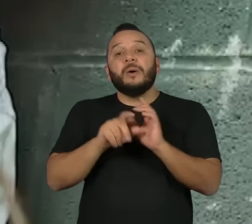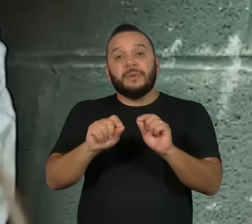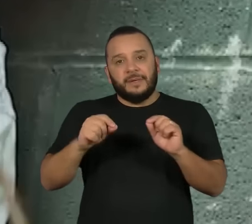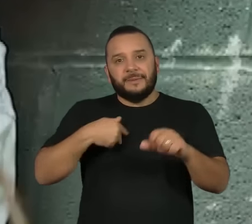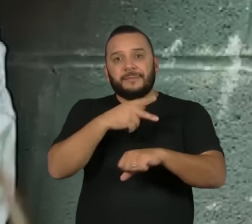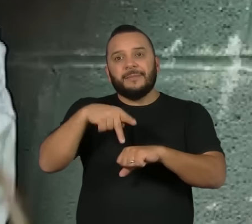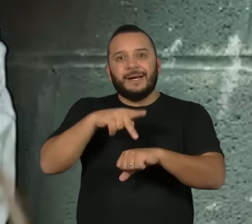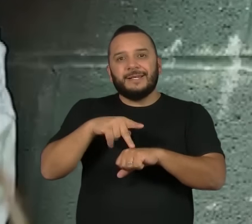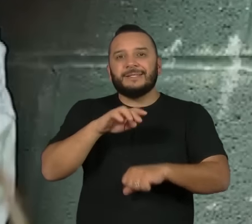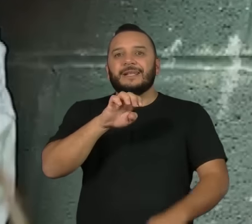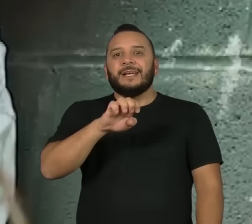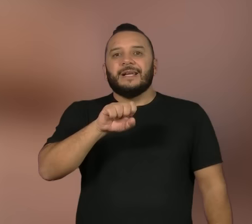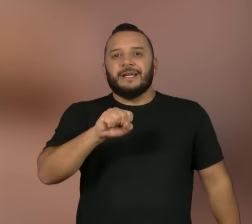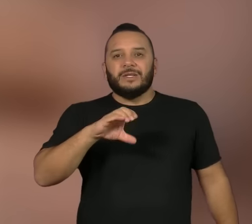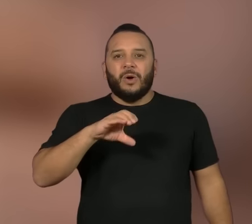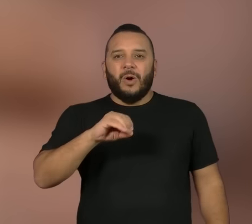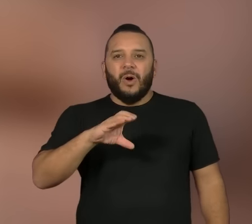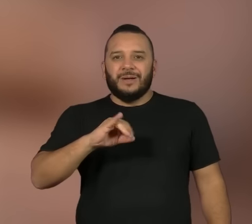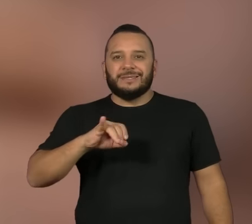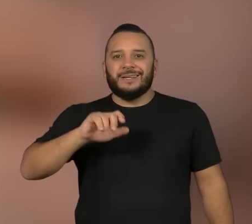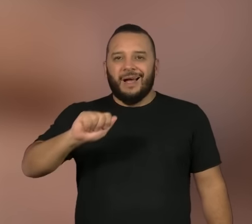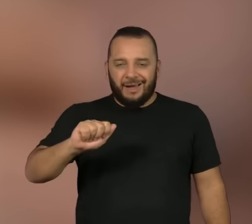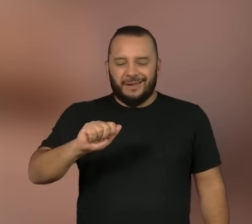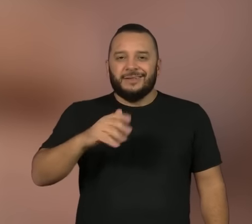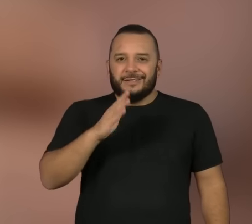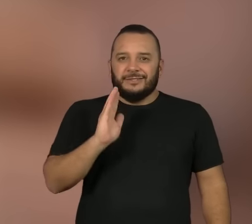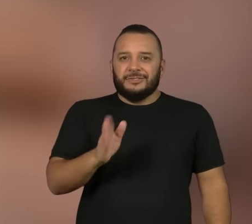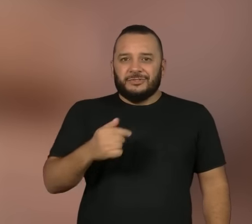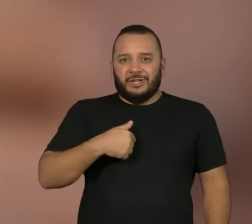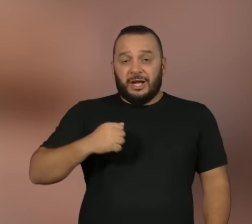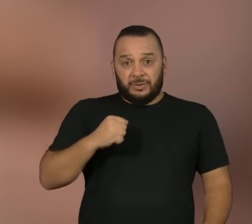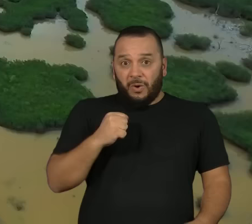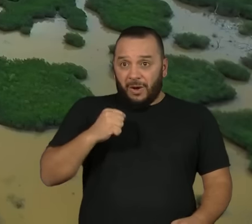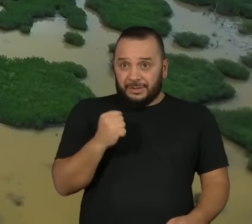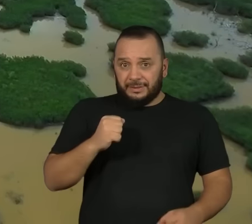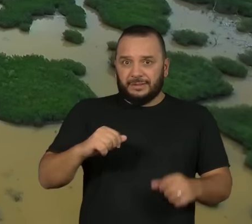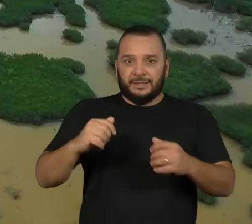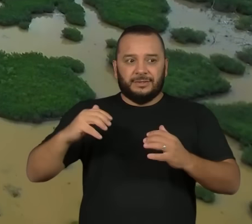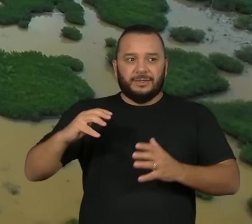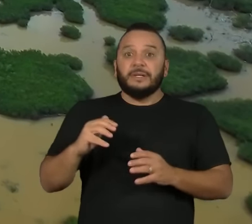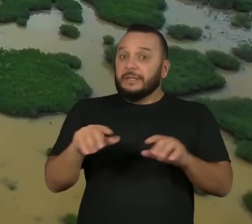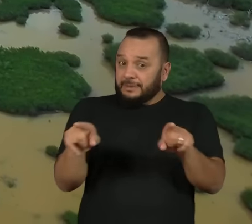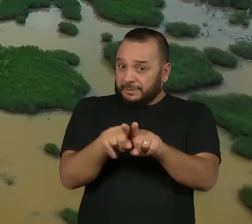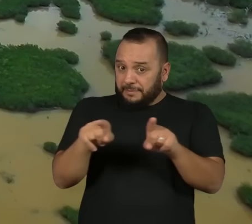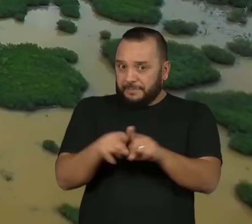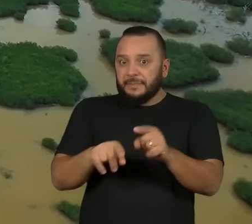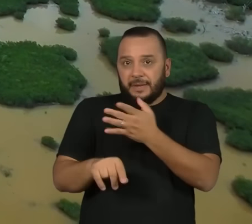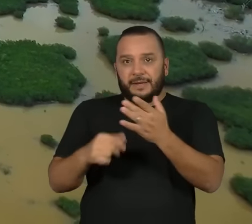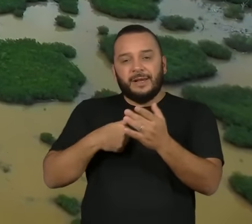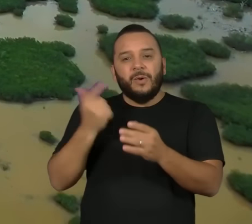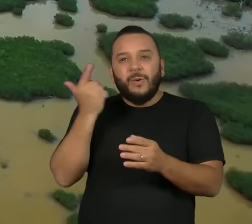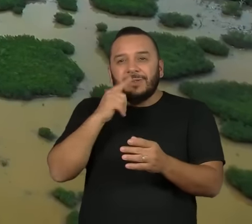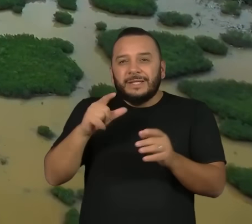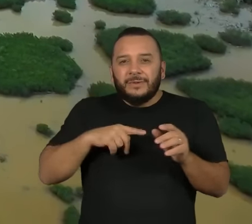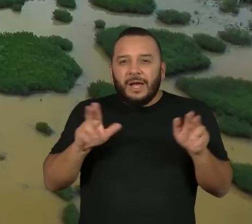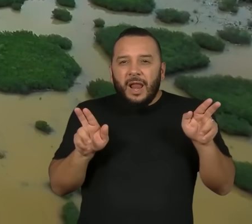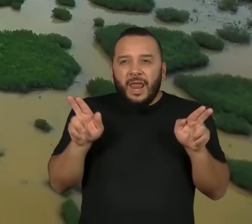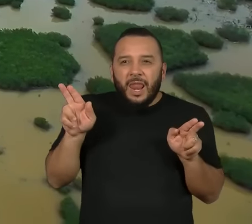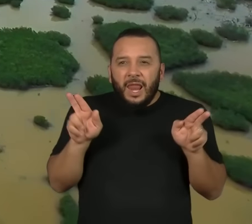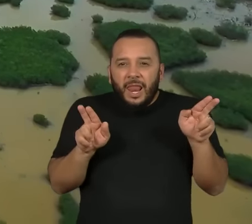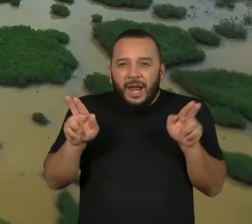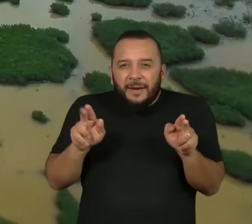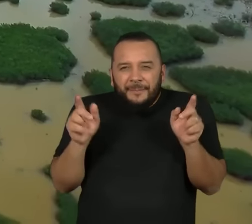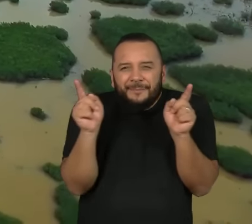com imagens da iguana da Jamaica, fazer com que um porto não fosse construído exatamente onde era o local de criação,